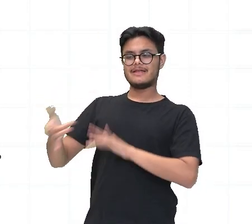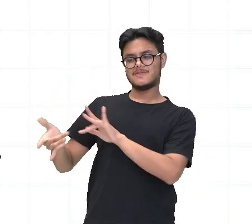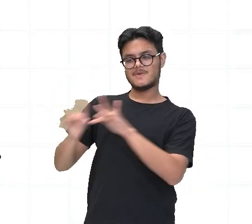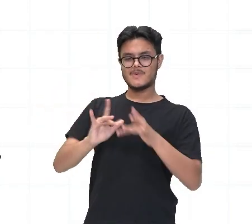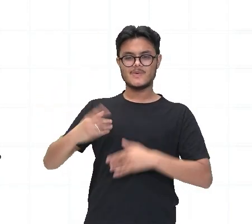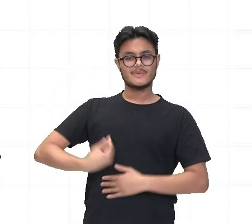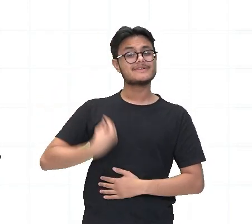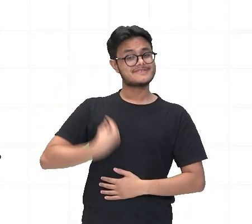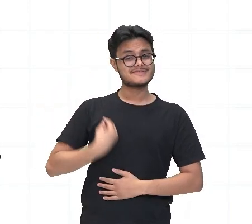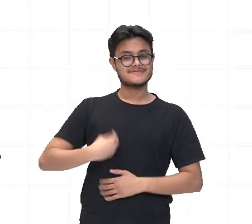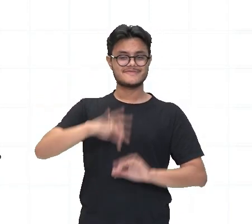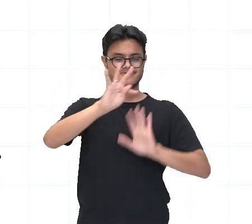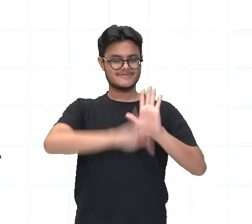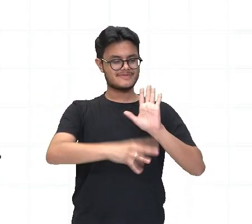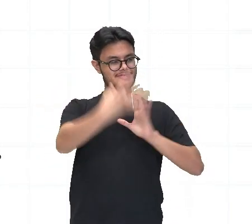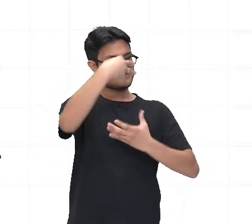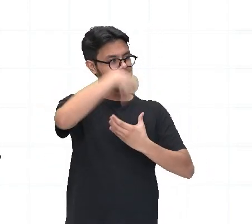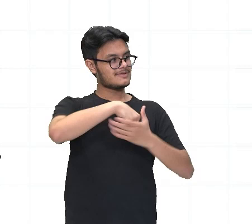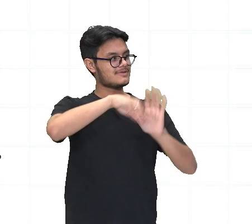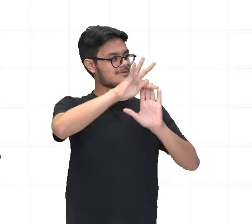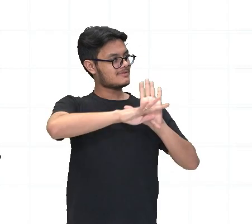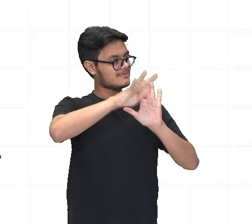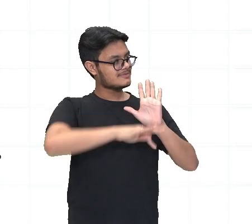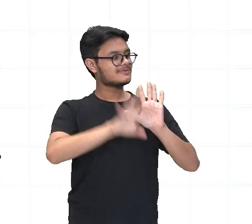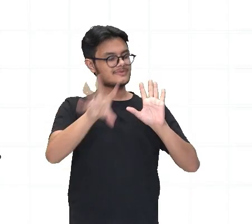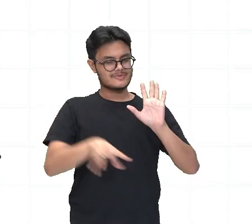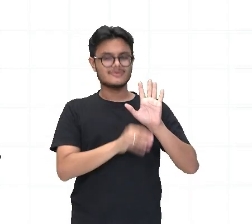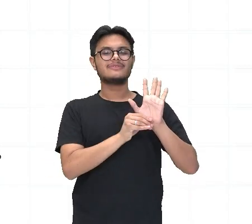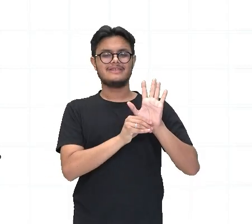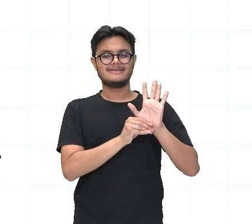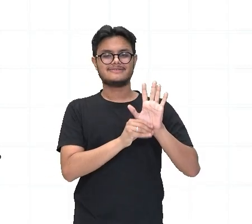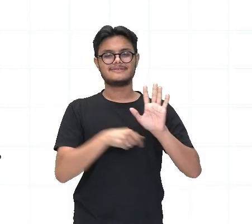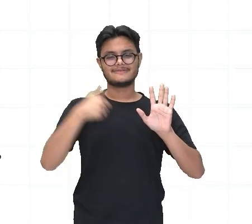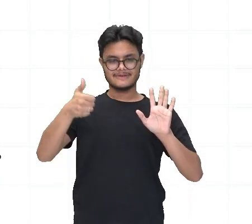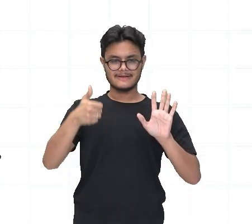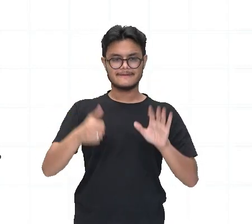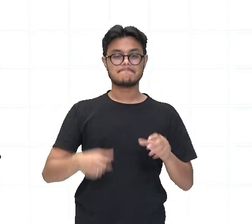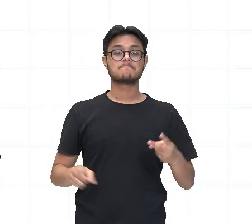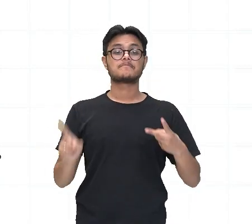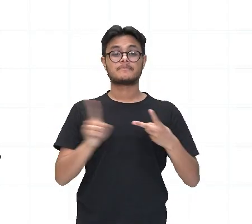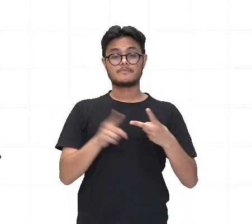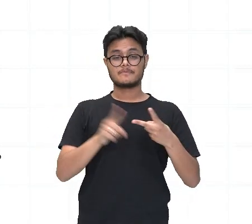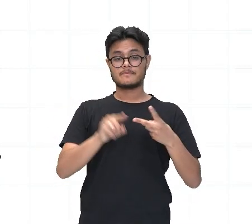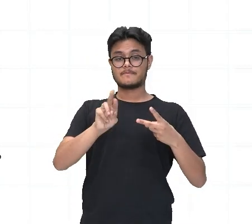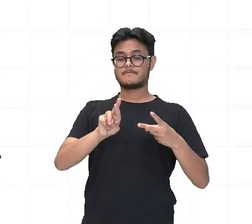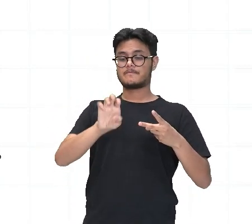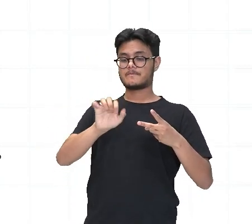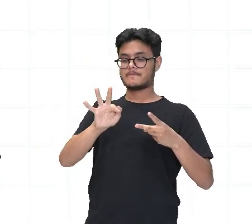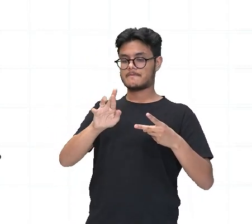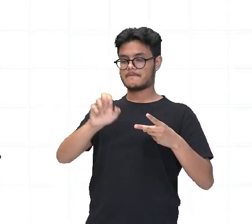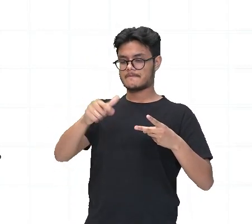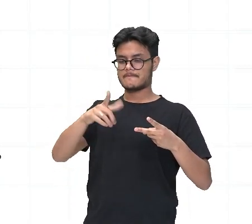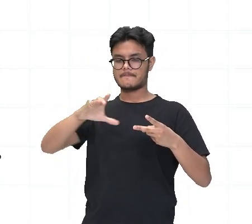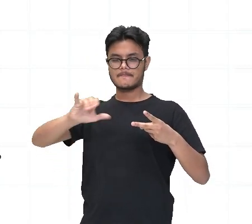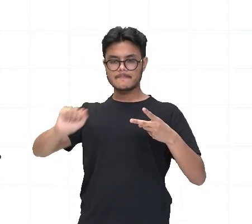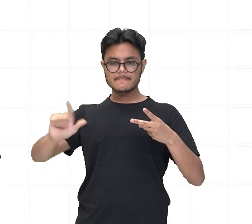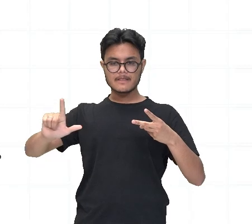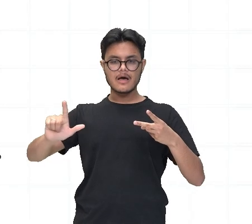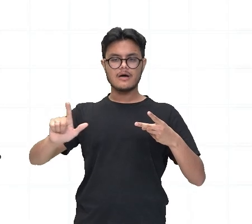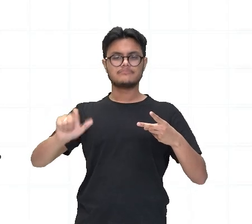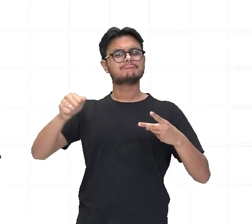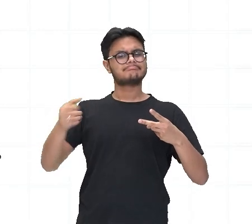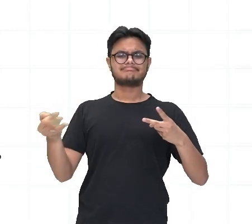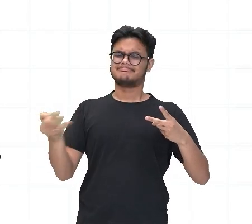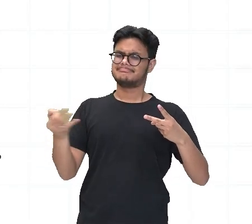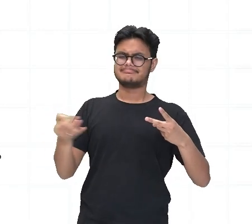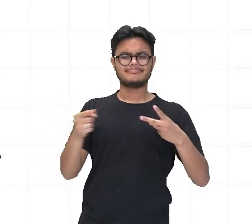ações se organizam no tempo e de maneira lógica, tá? E existe a coesão referencial, essa que nós vamos